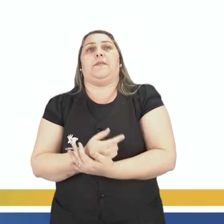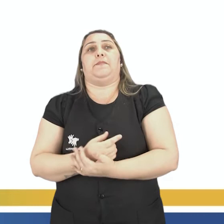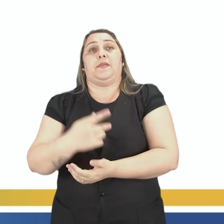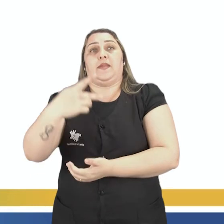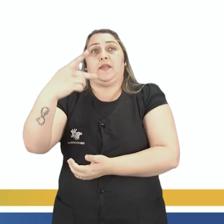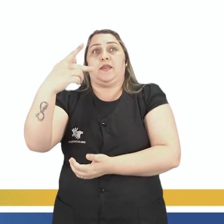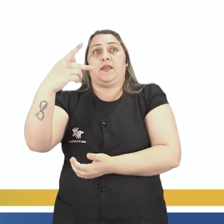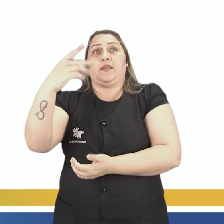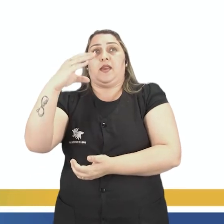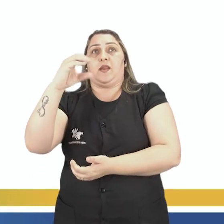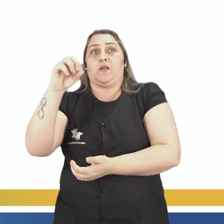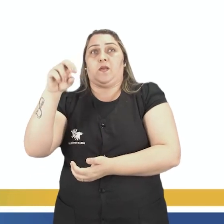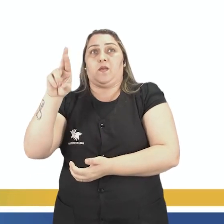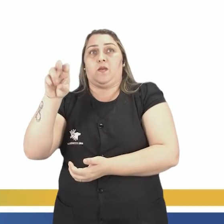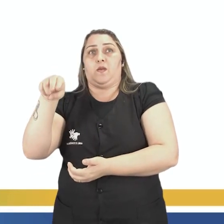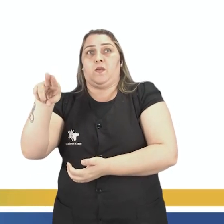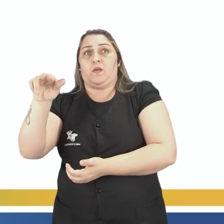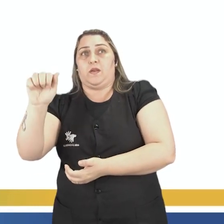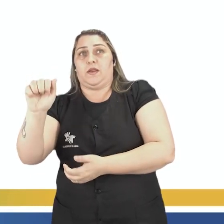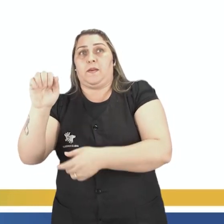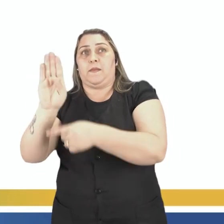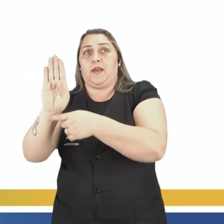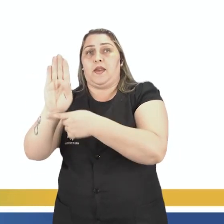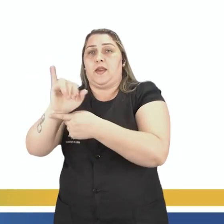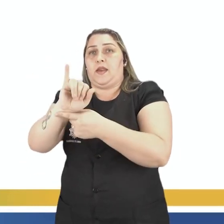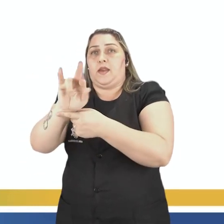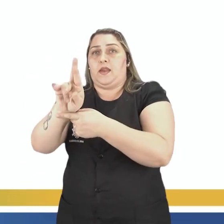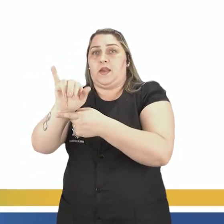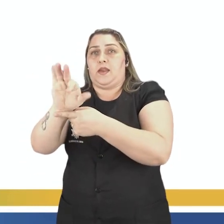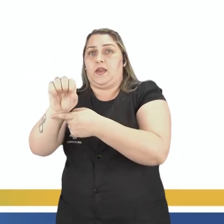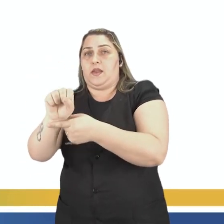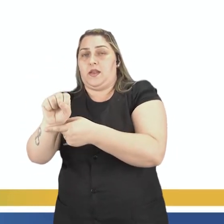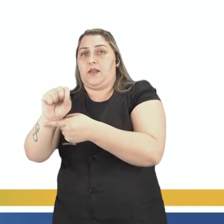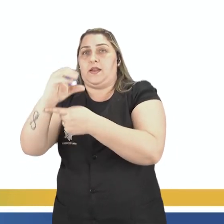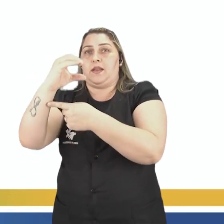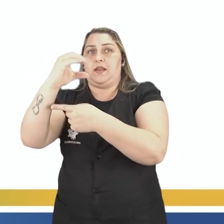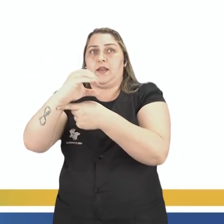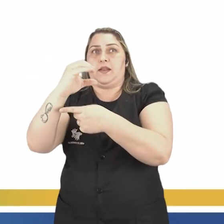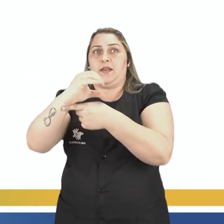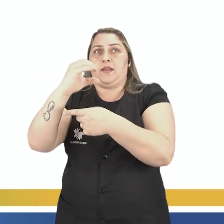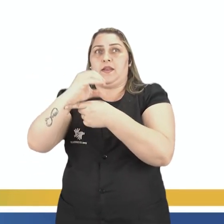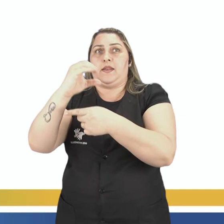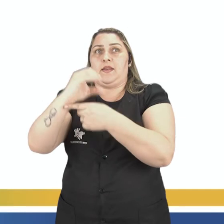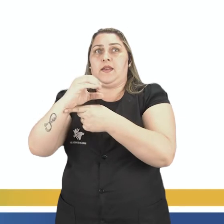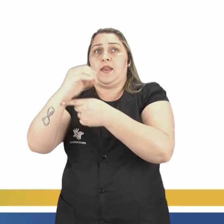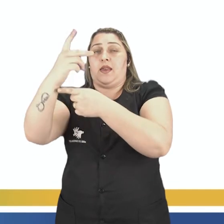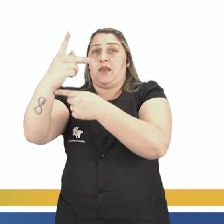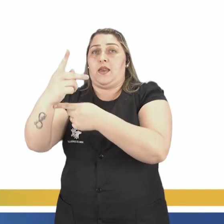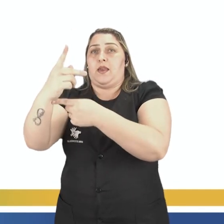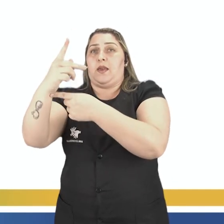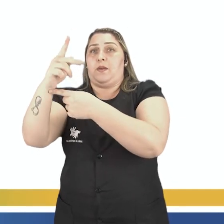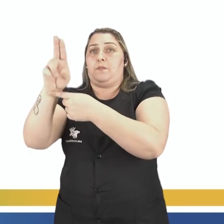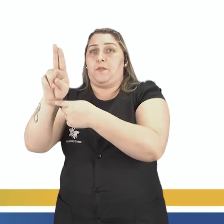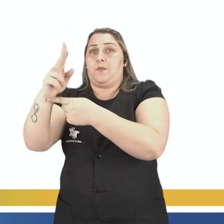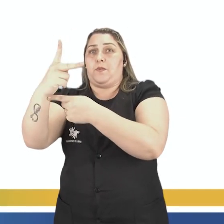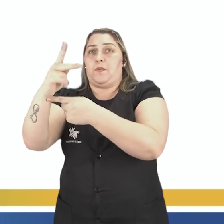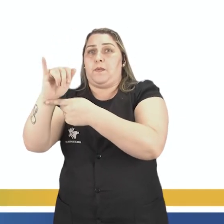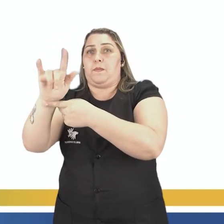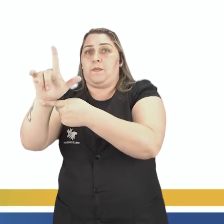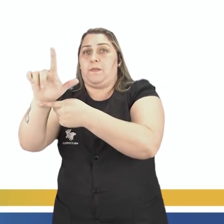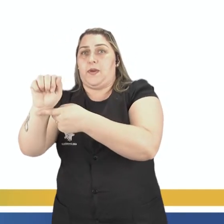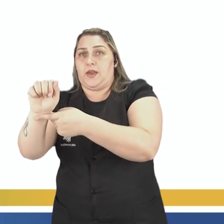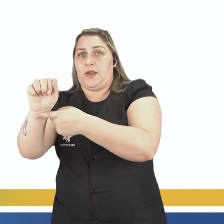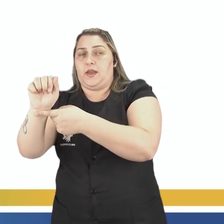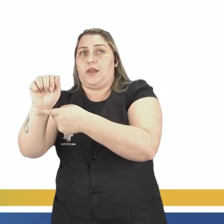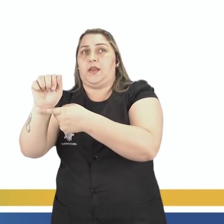A, córnea. Na B nós temos íris, estrutura íris. Na segunda nós temos,